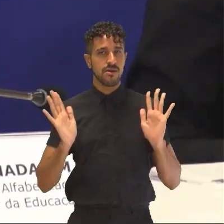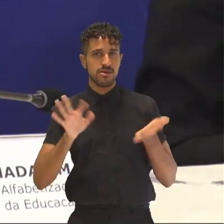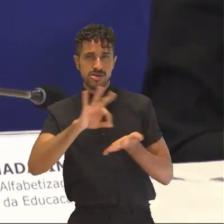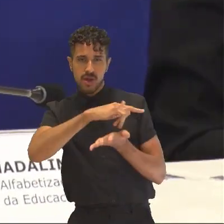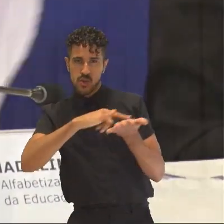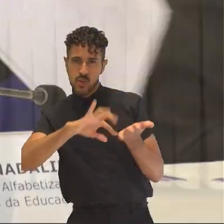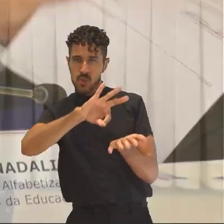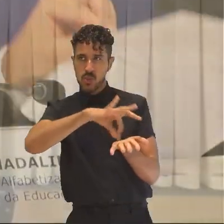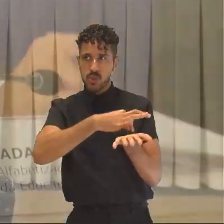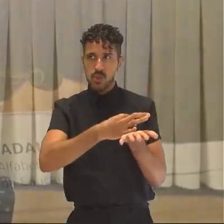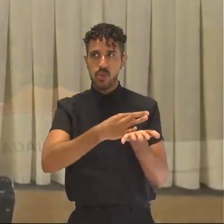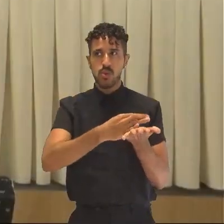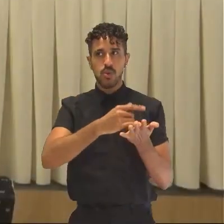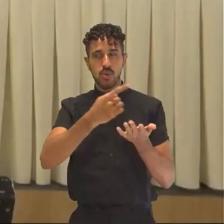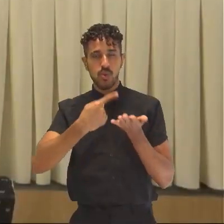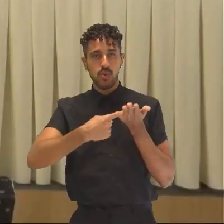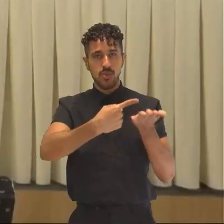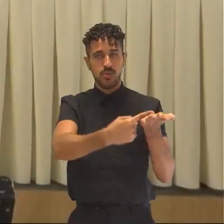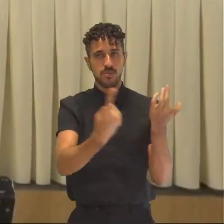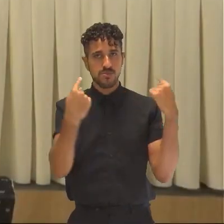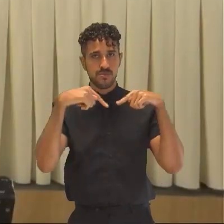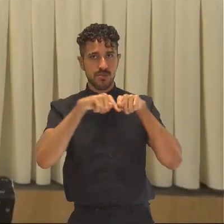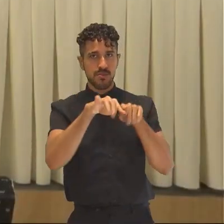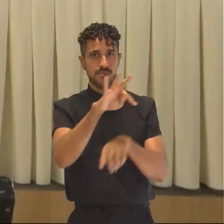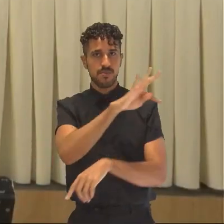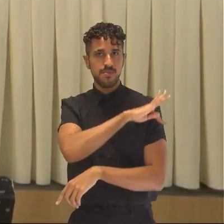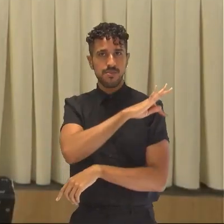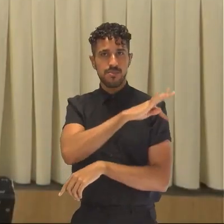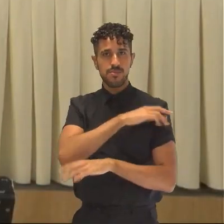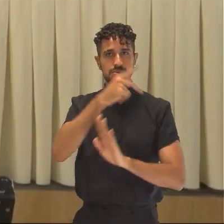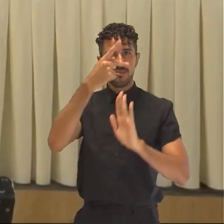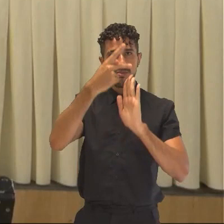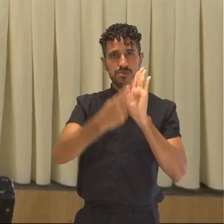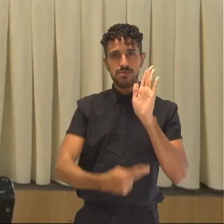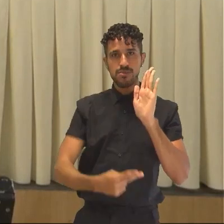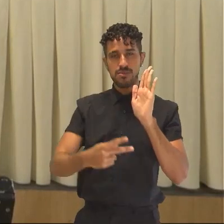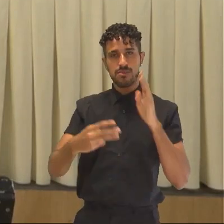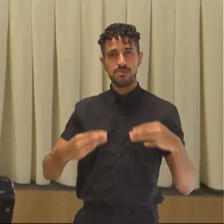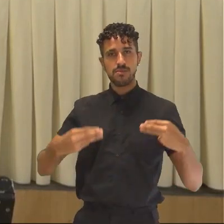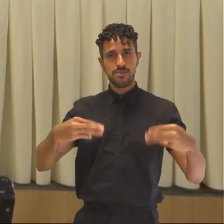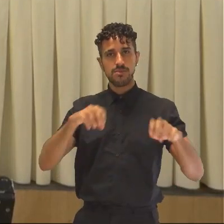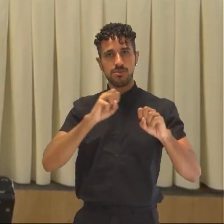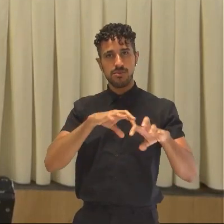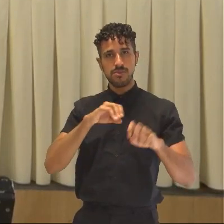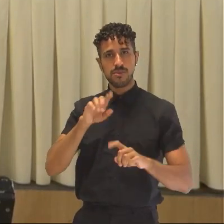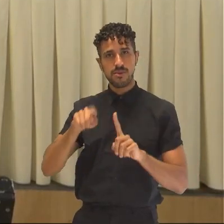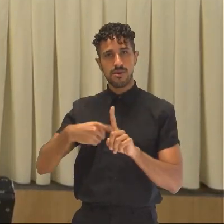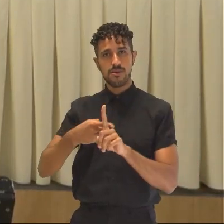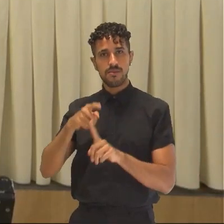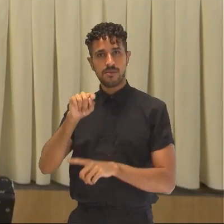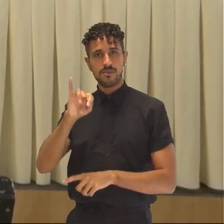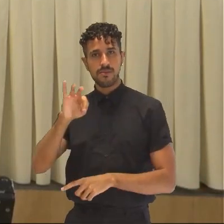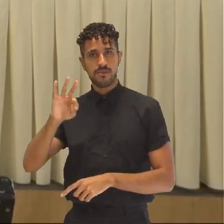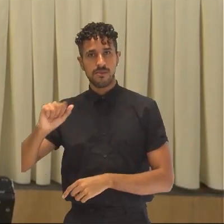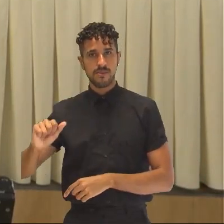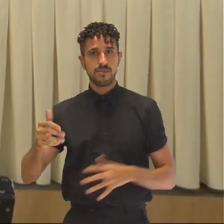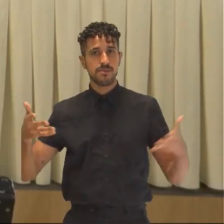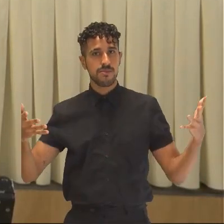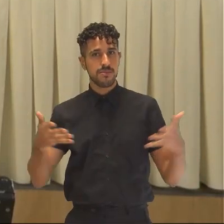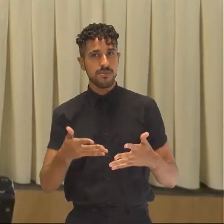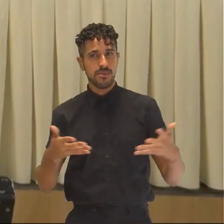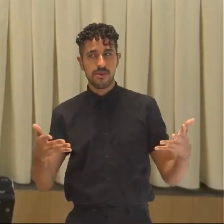devidamente assinado o acordo de cooperação técnica do projeto MEC-ITA. E